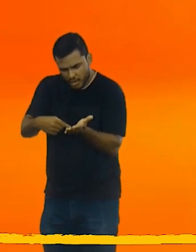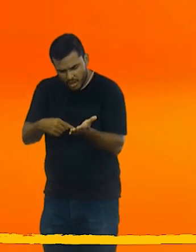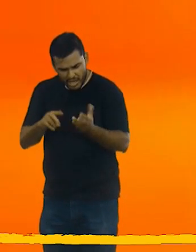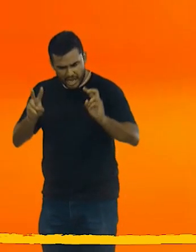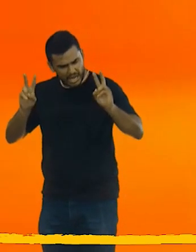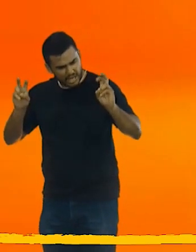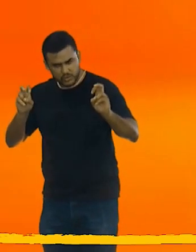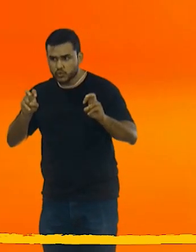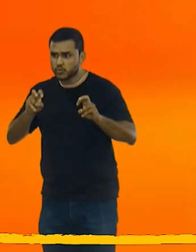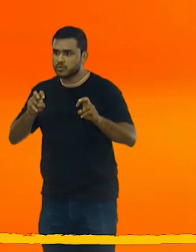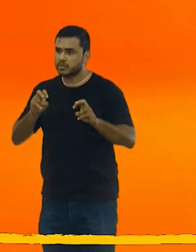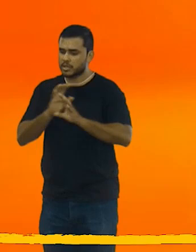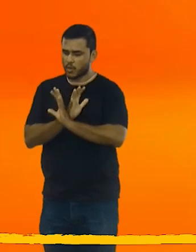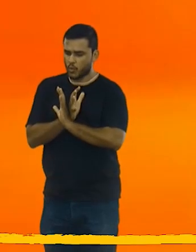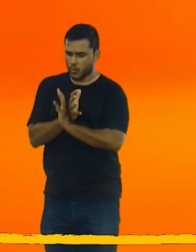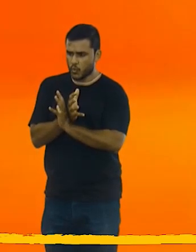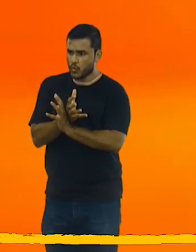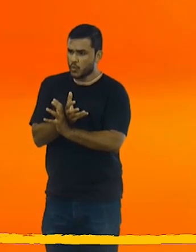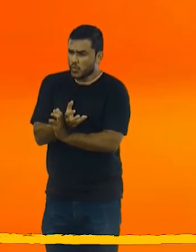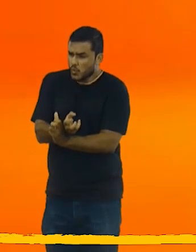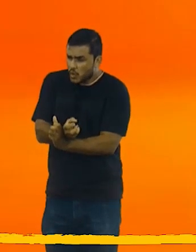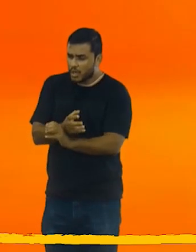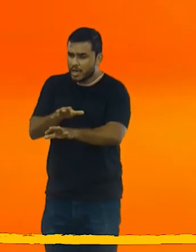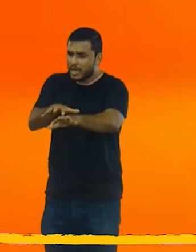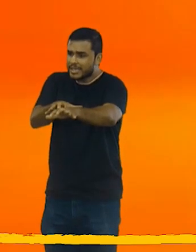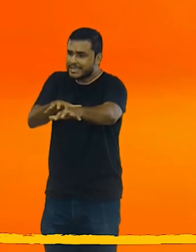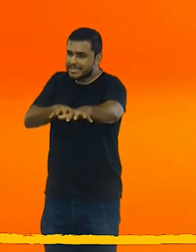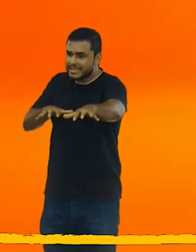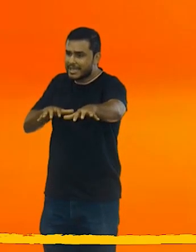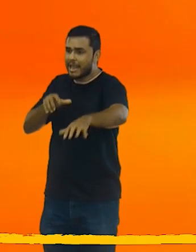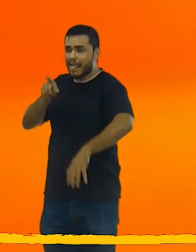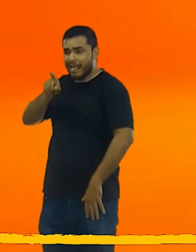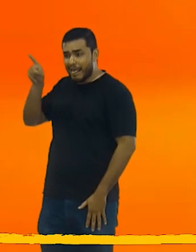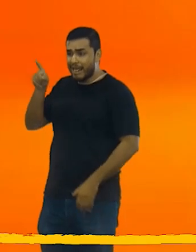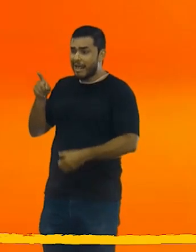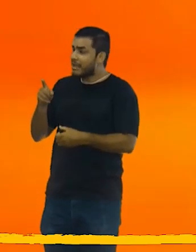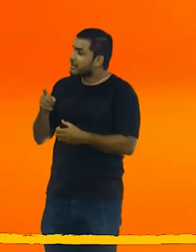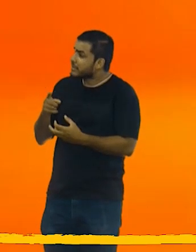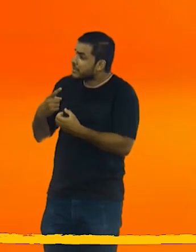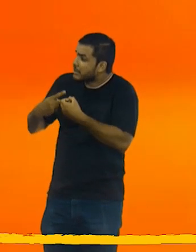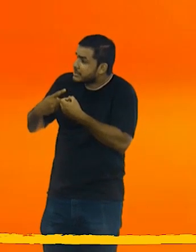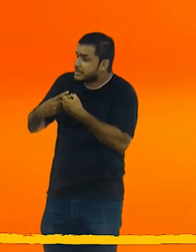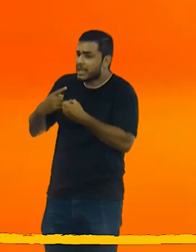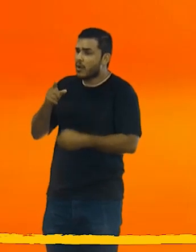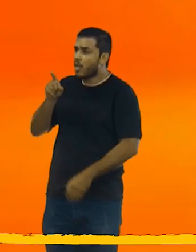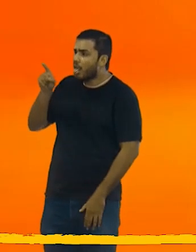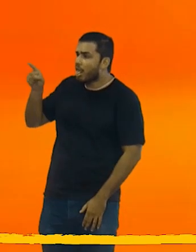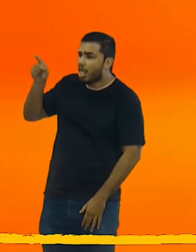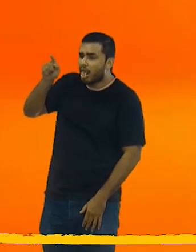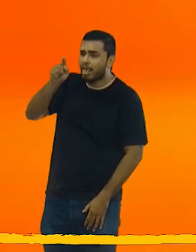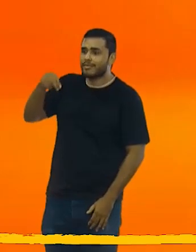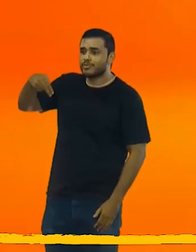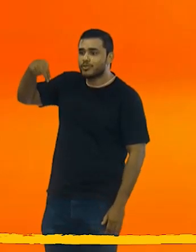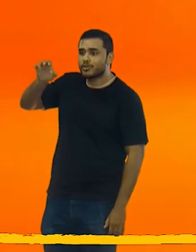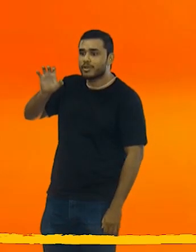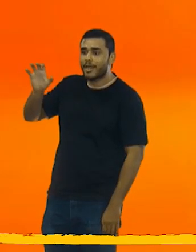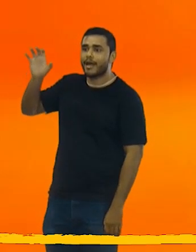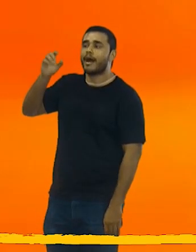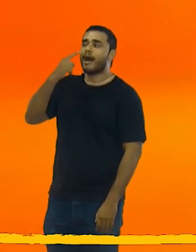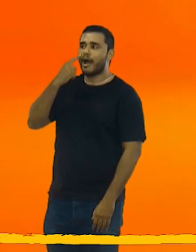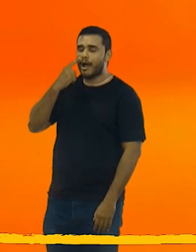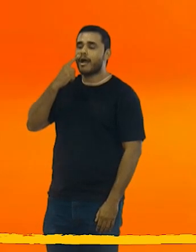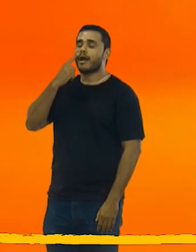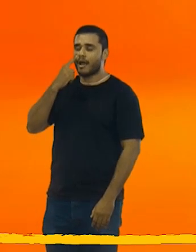nossa identidade, está a nossa brasilidade, porque tudo isso faz parte de quê? De um